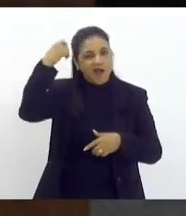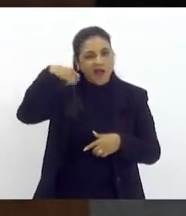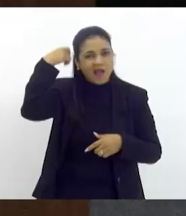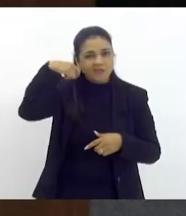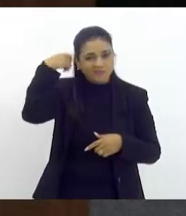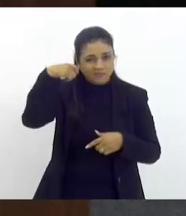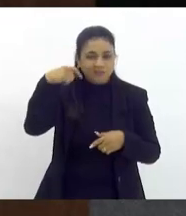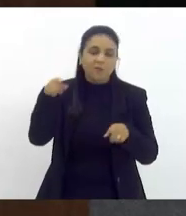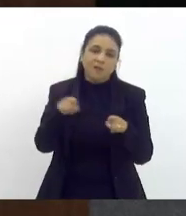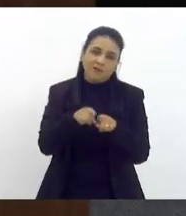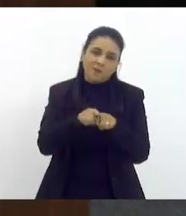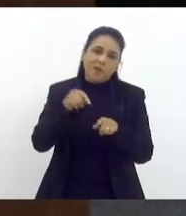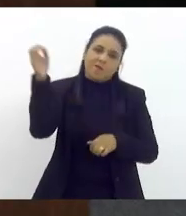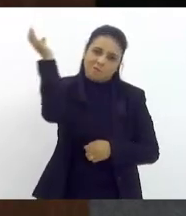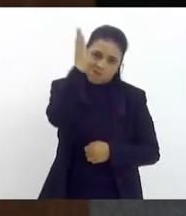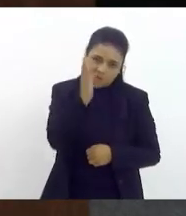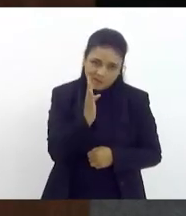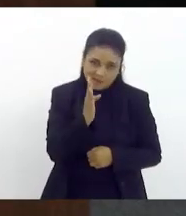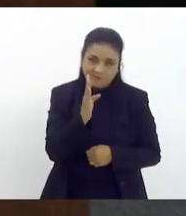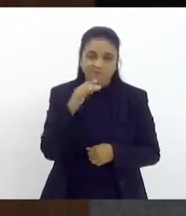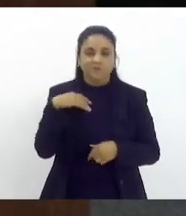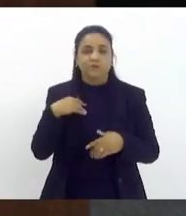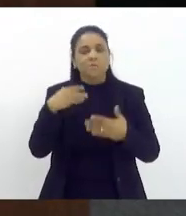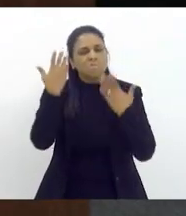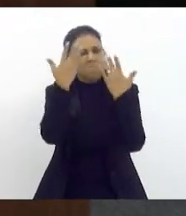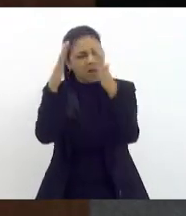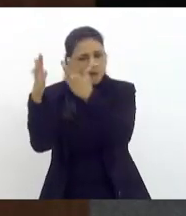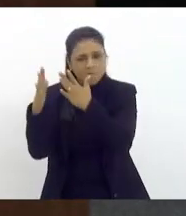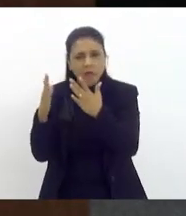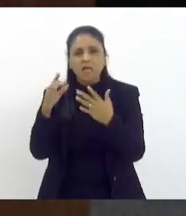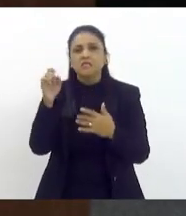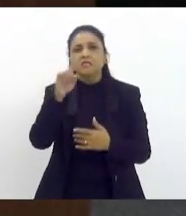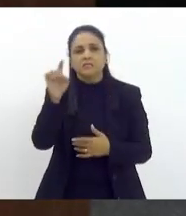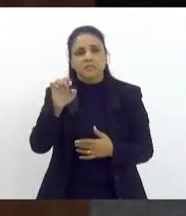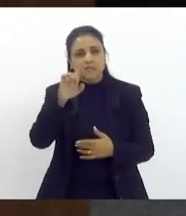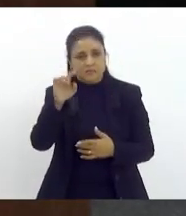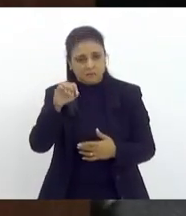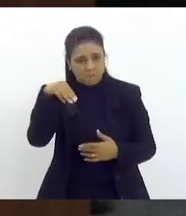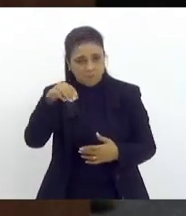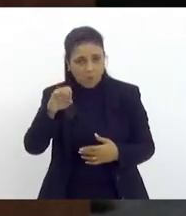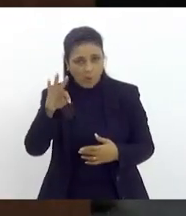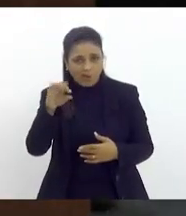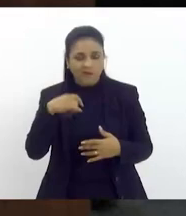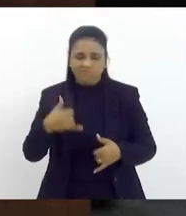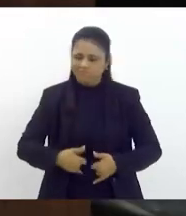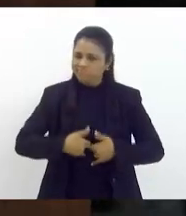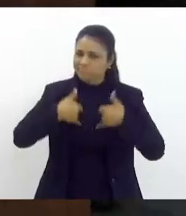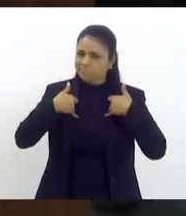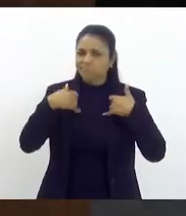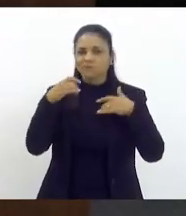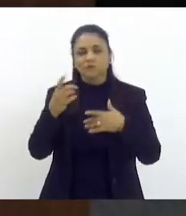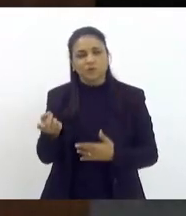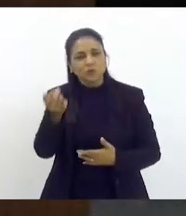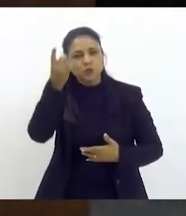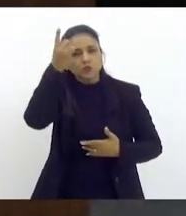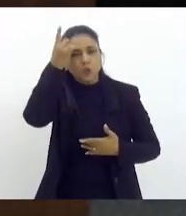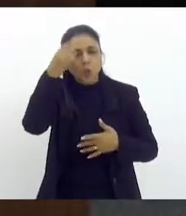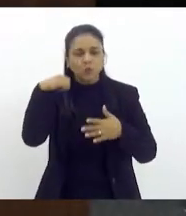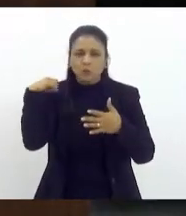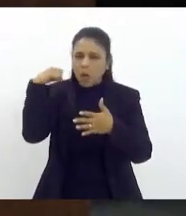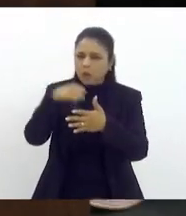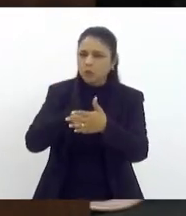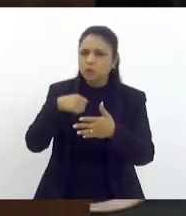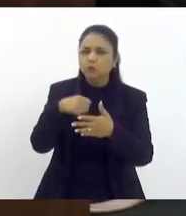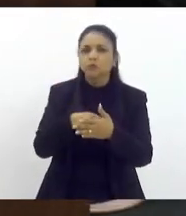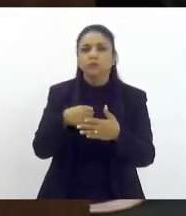nacionais Parabéns zemota todos nós artistas nos regozijamos com o Seu Talento com a sua bravura especialmente